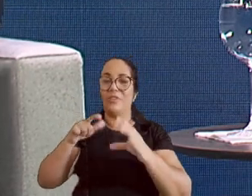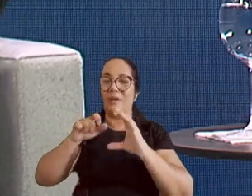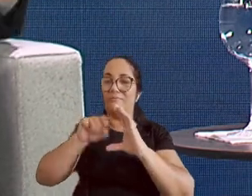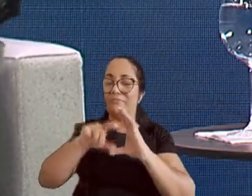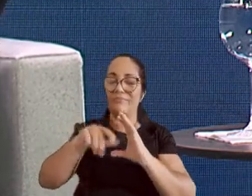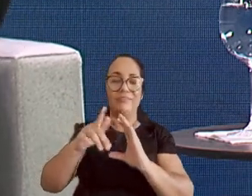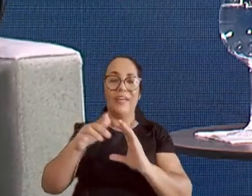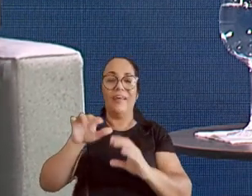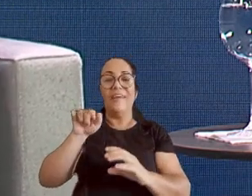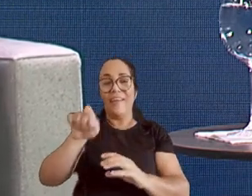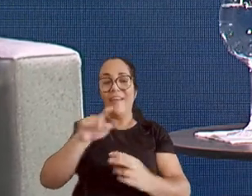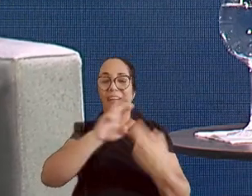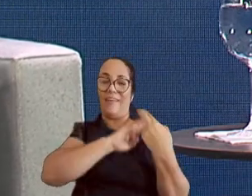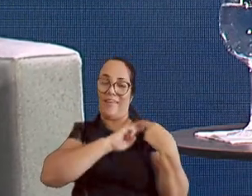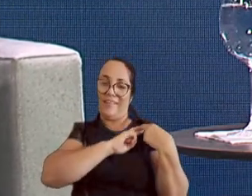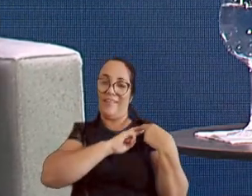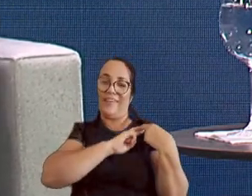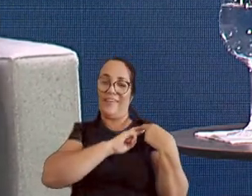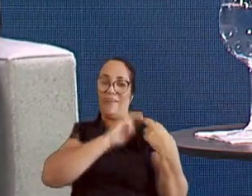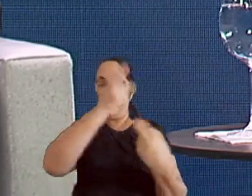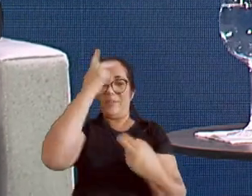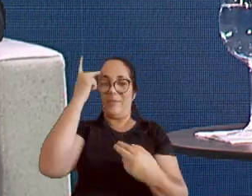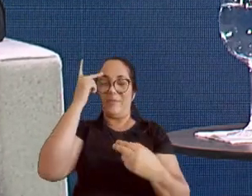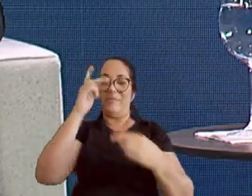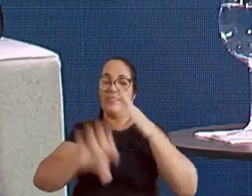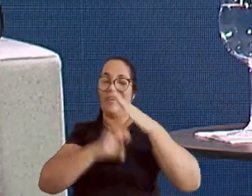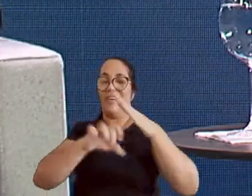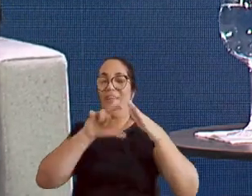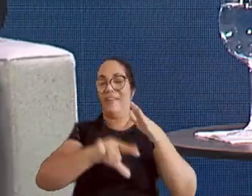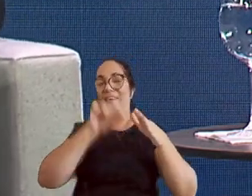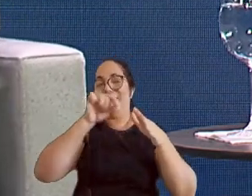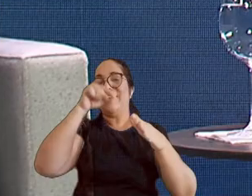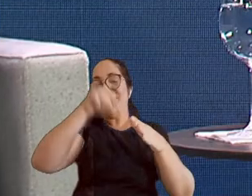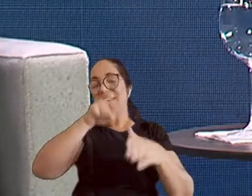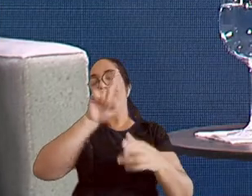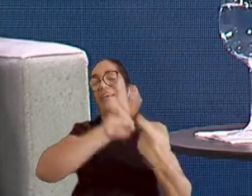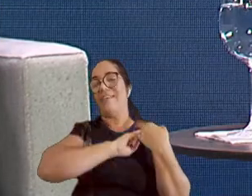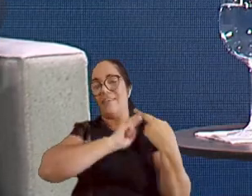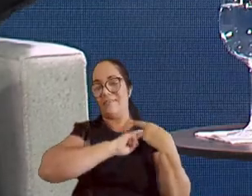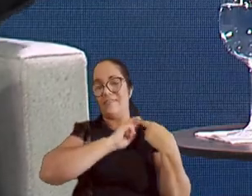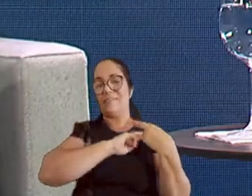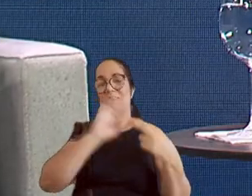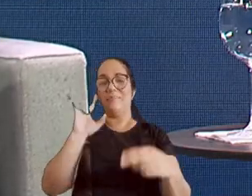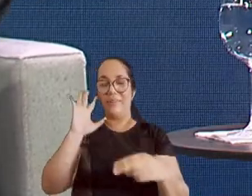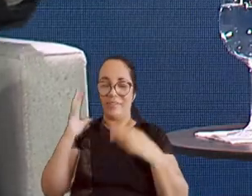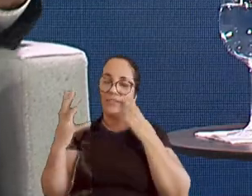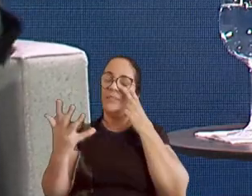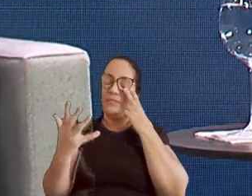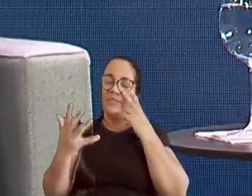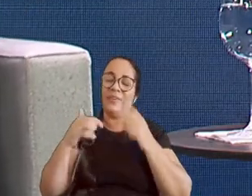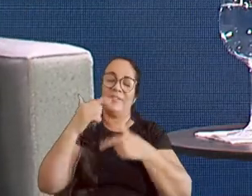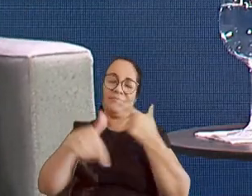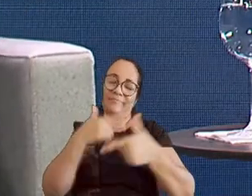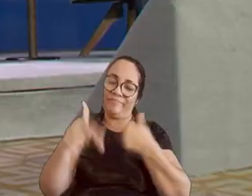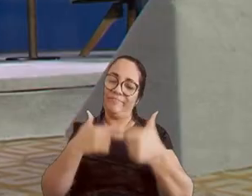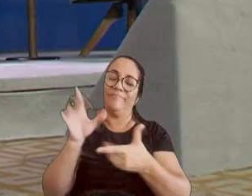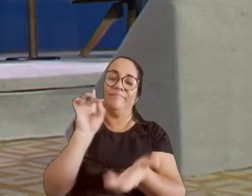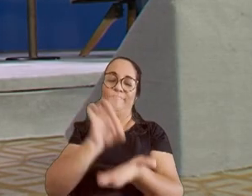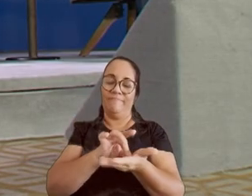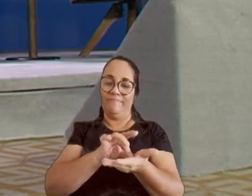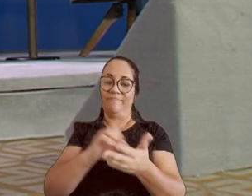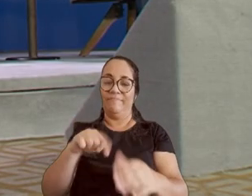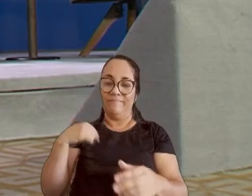do ponto de vista de ineficiência como que a Inovação pode resolver isso então só para a gente a gente vive da qualidade do nosso